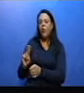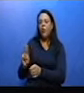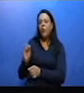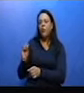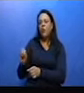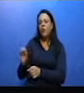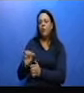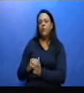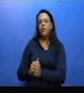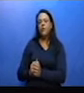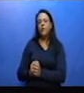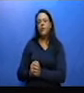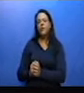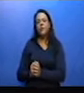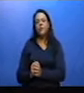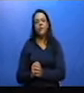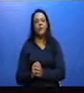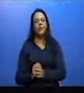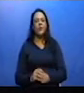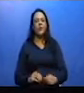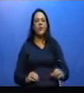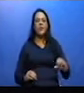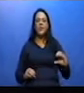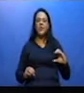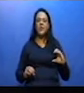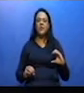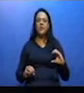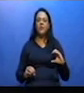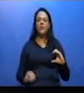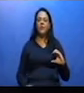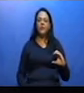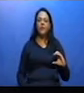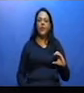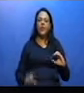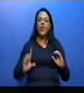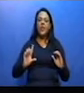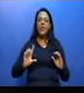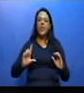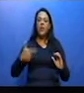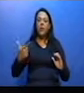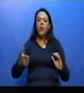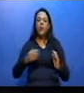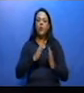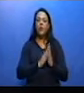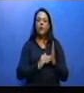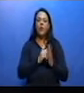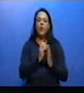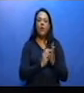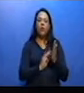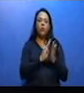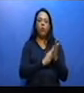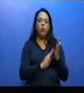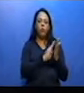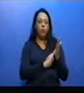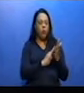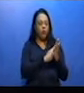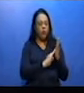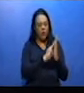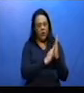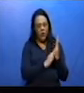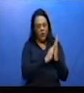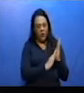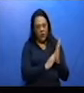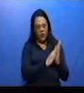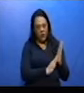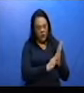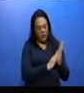Tá certo? Letra C. Píncho. Píncho, olha lá, português. Esse O está